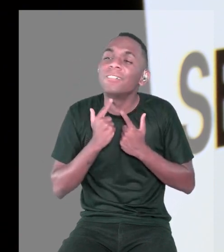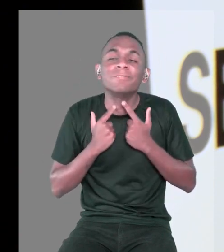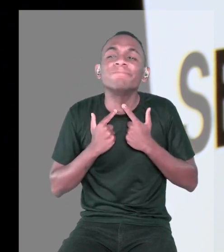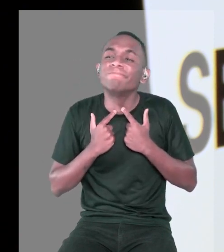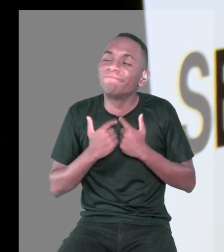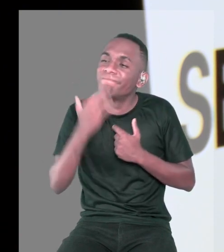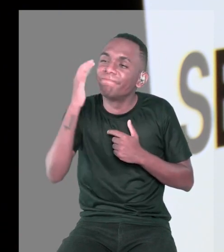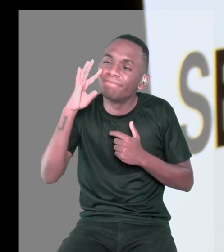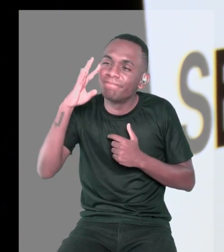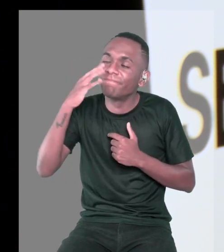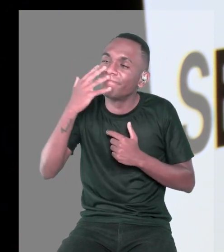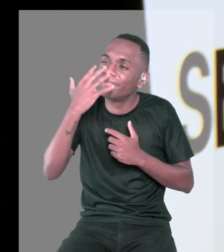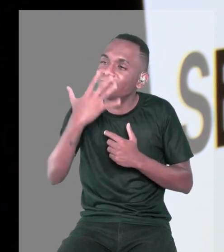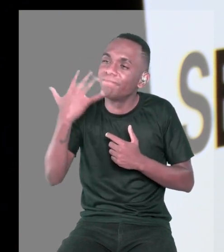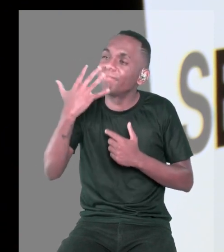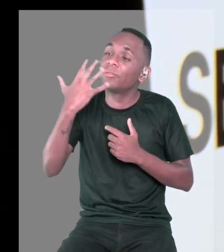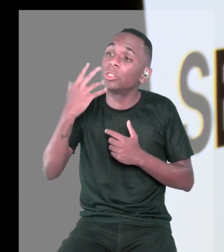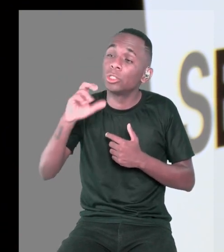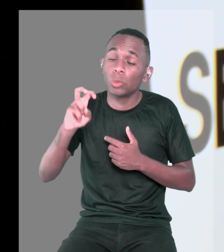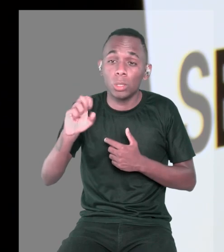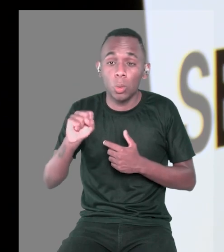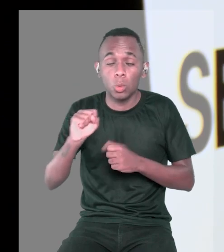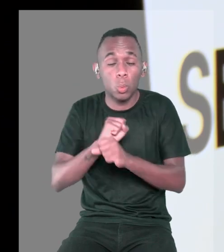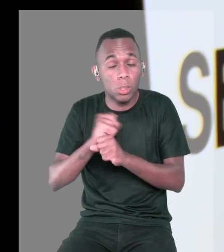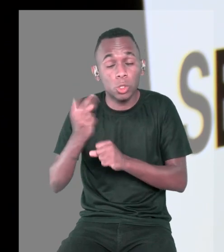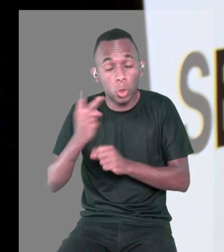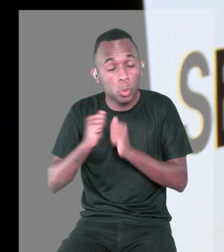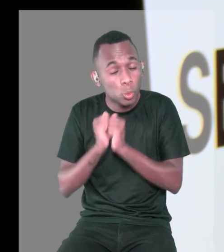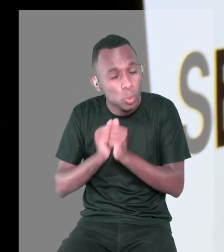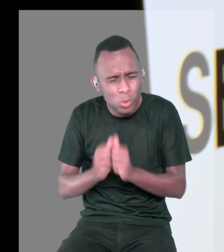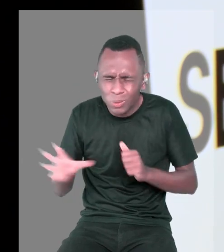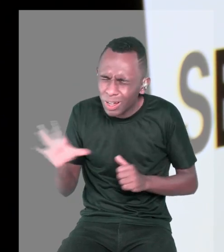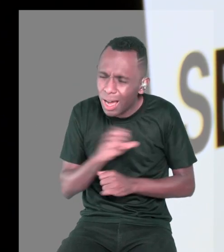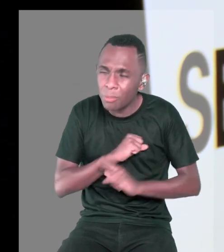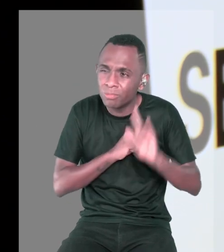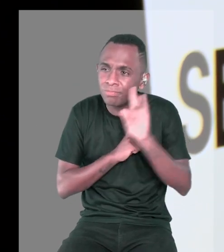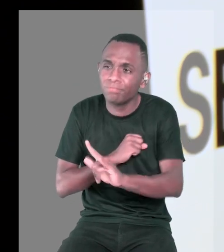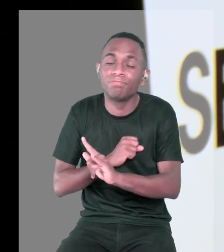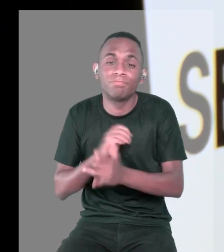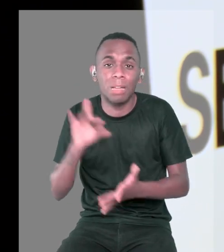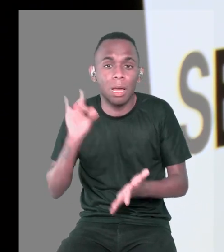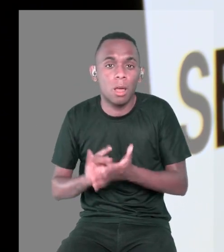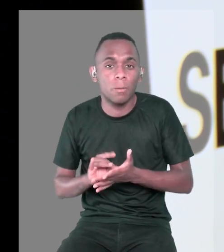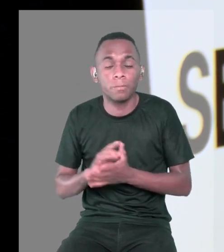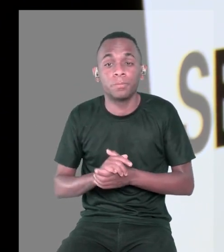graciosa e desejável. Faz 58 anos que vivemos juntos e eu amo você mais do que nunca.